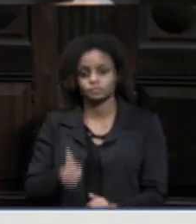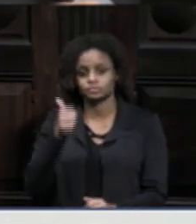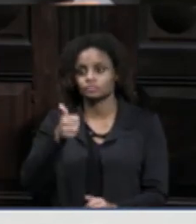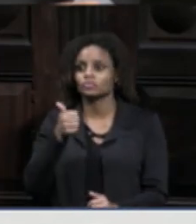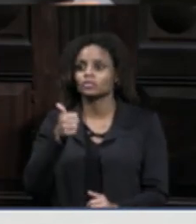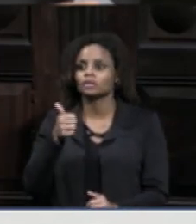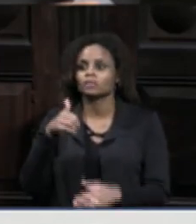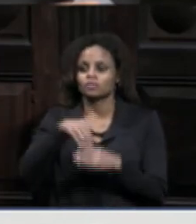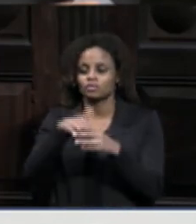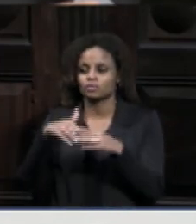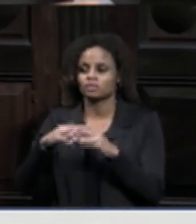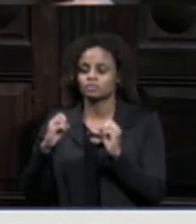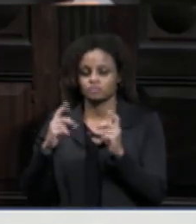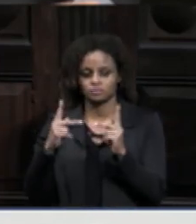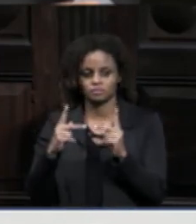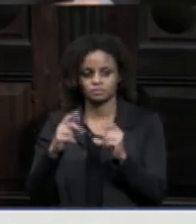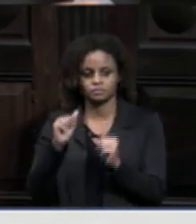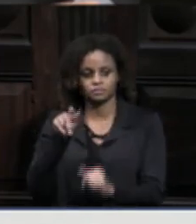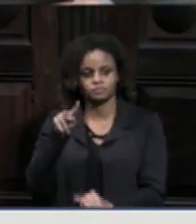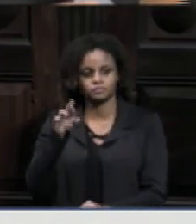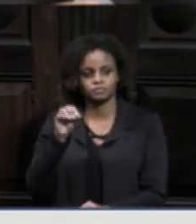vencido para a segunda discussão.